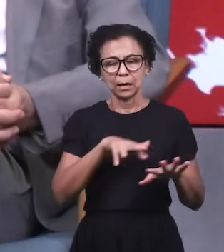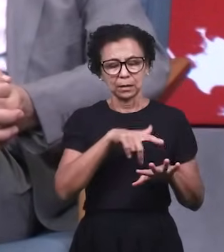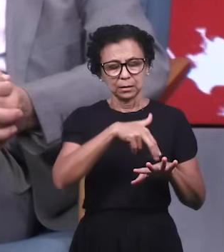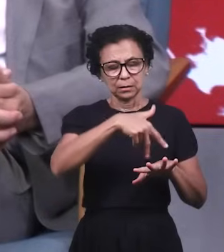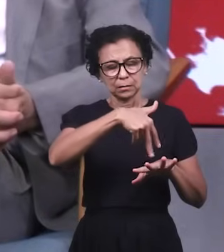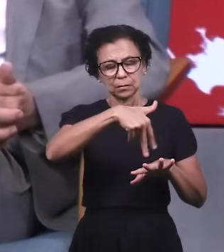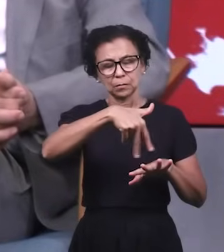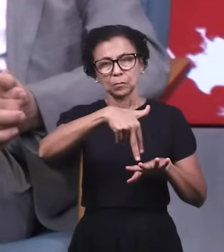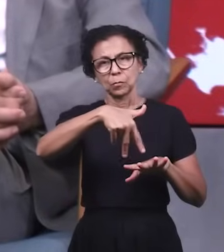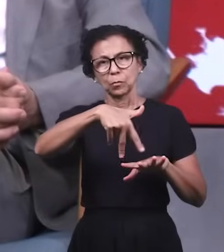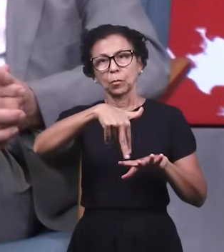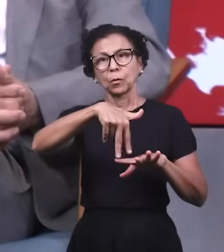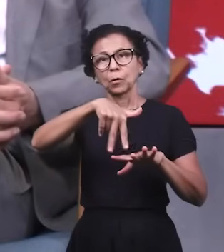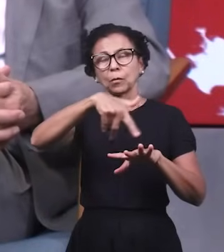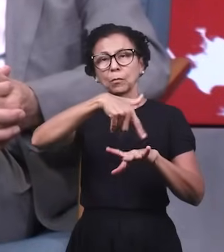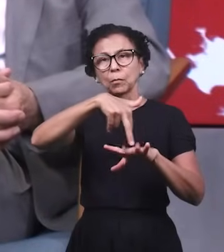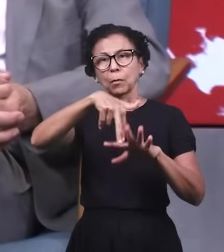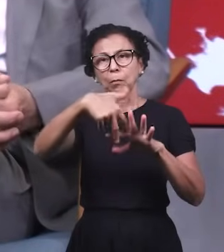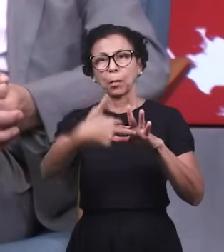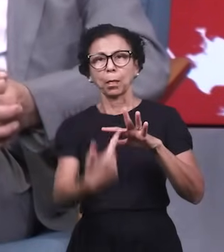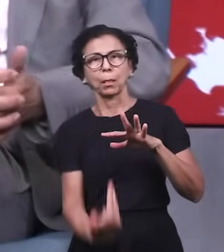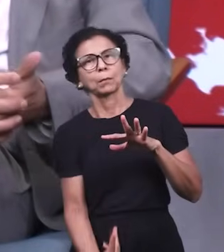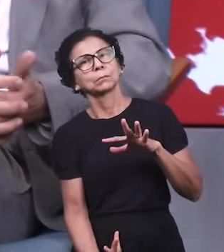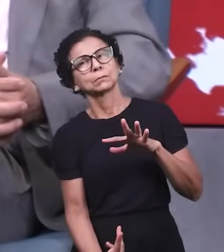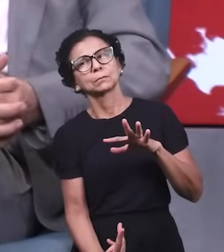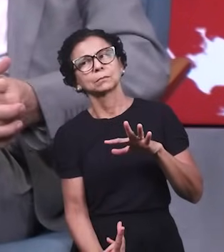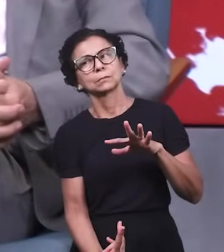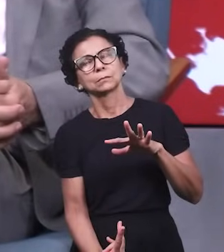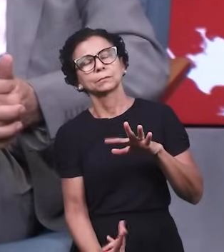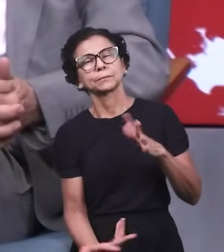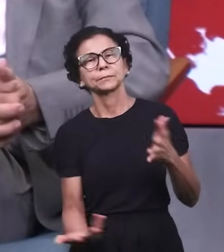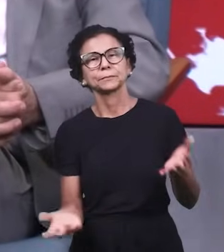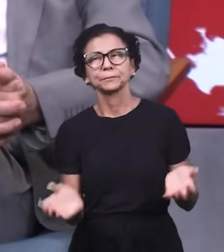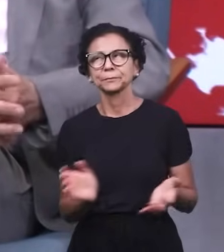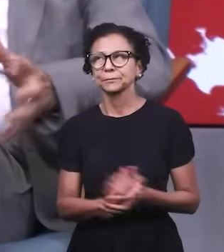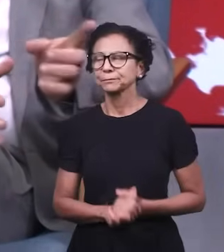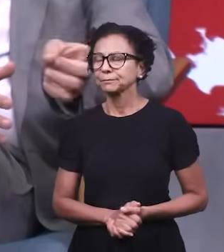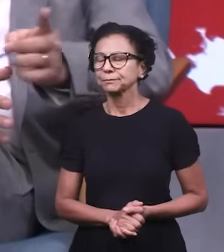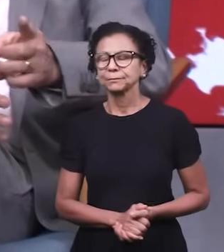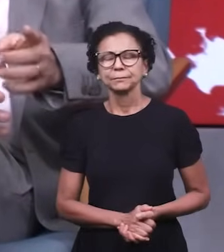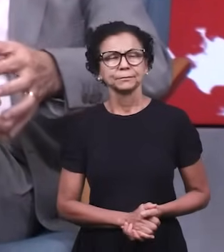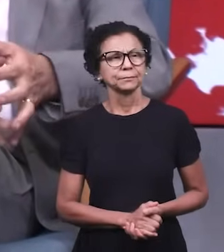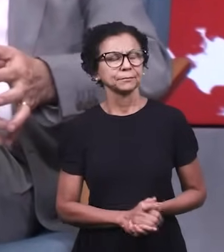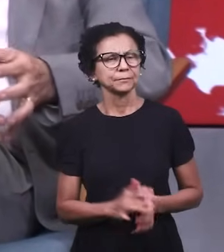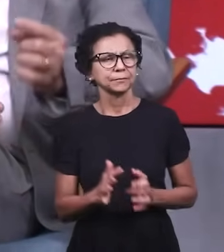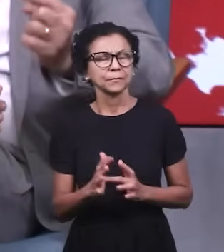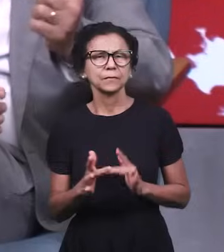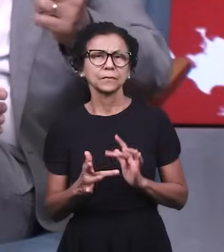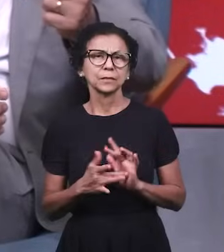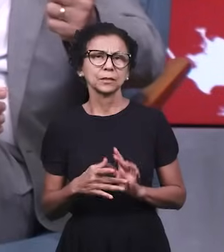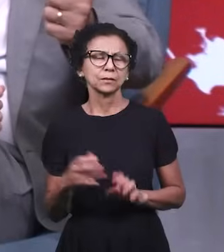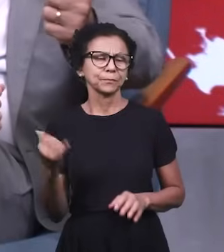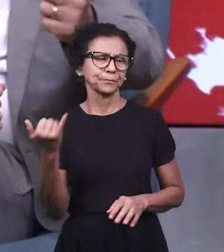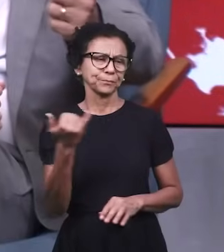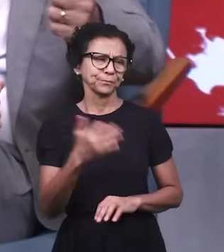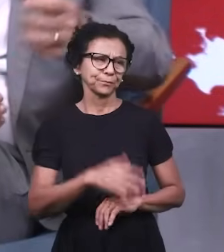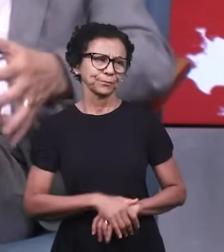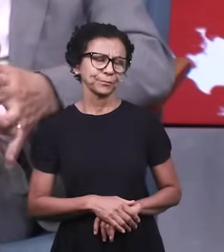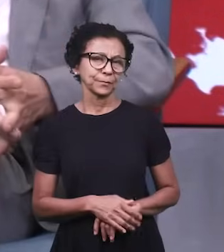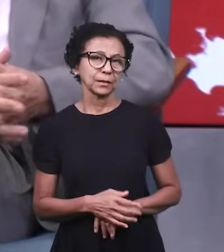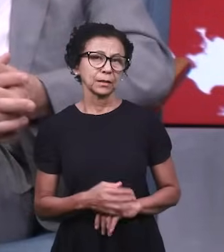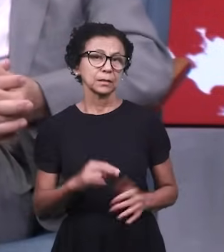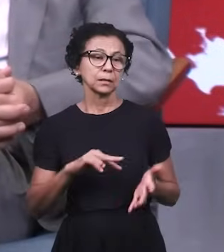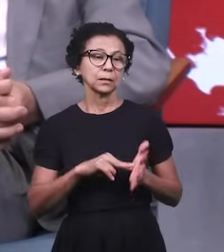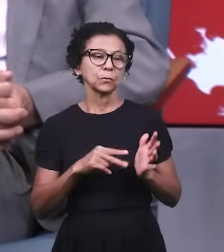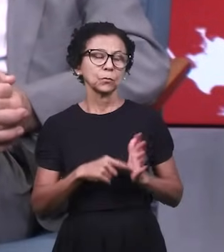andou um pouco, mas depois afundou. O que Jesus quis mostrar ali? O homem isolado, ele pode caminhar um